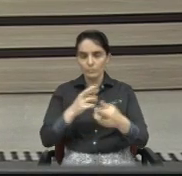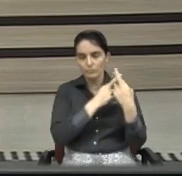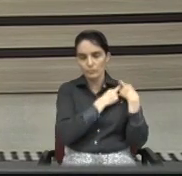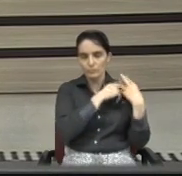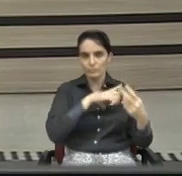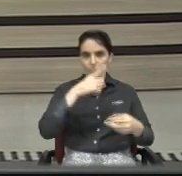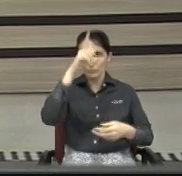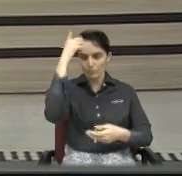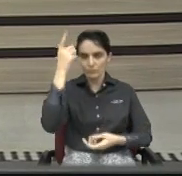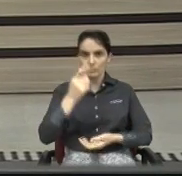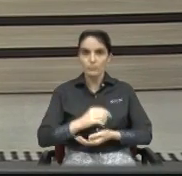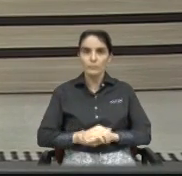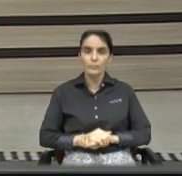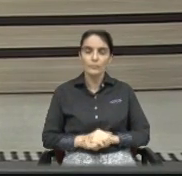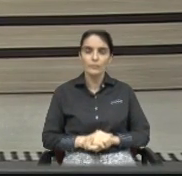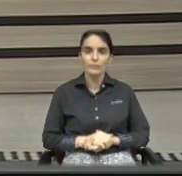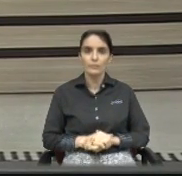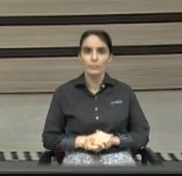da Casaquil.